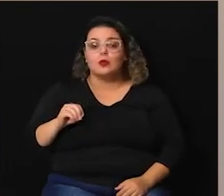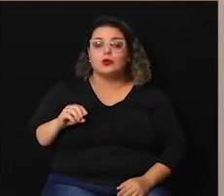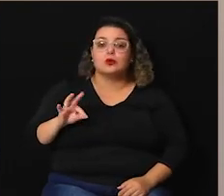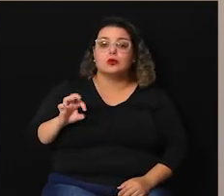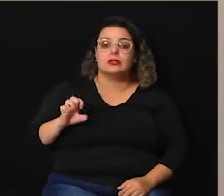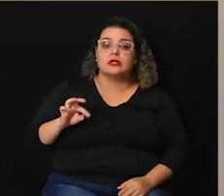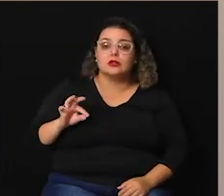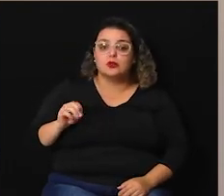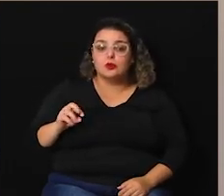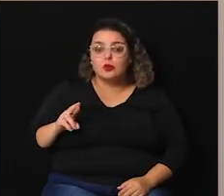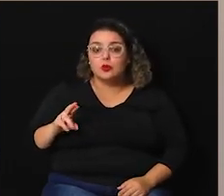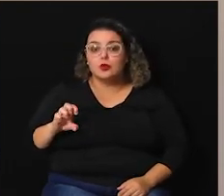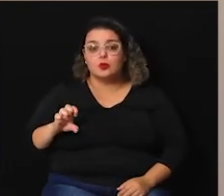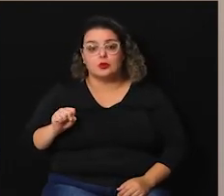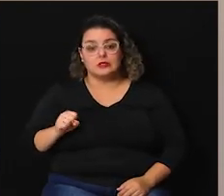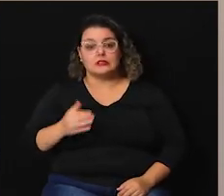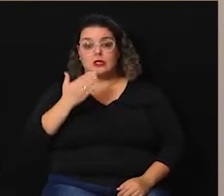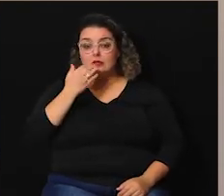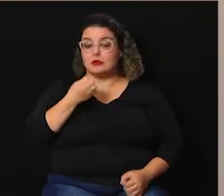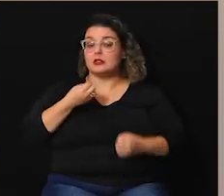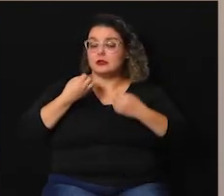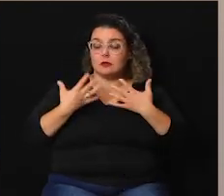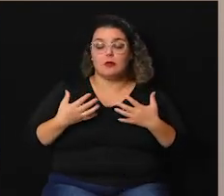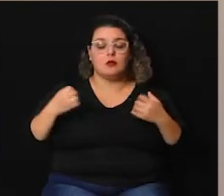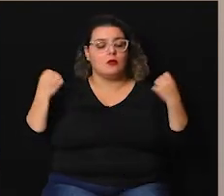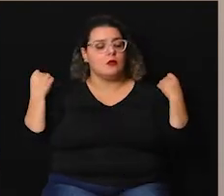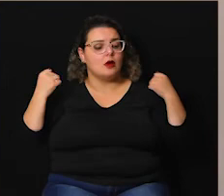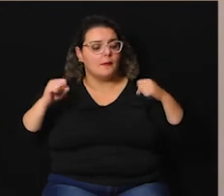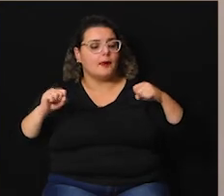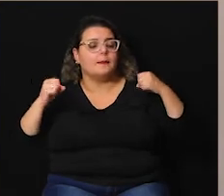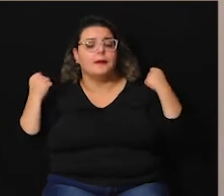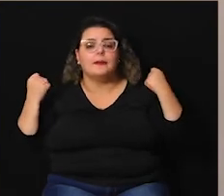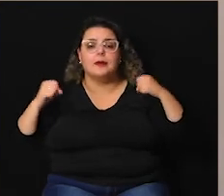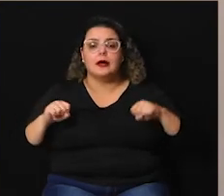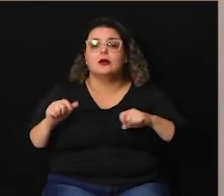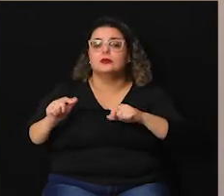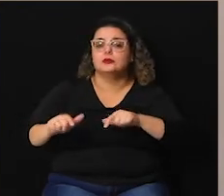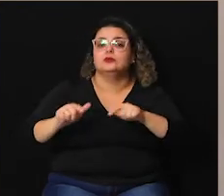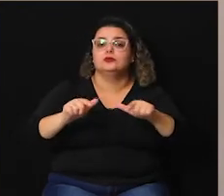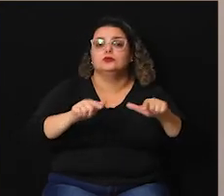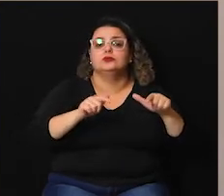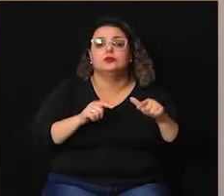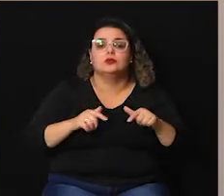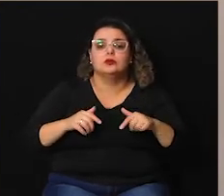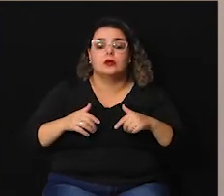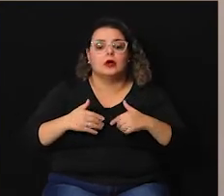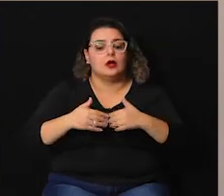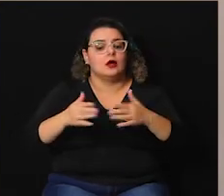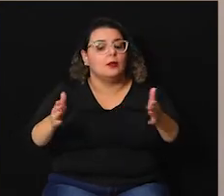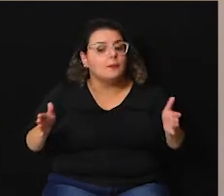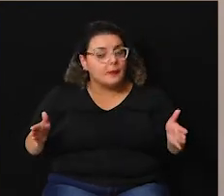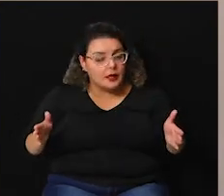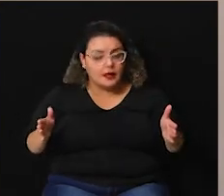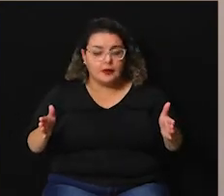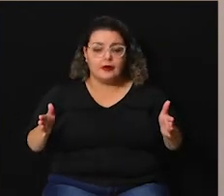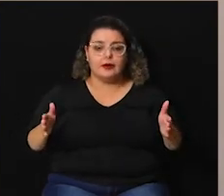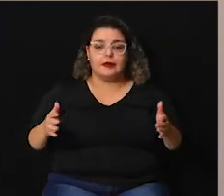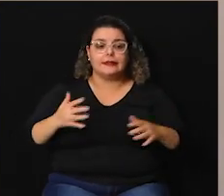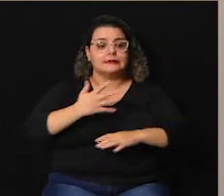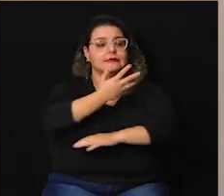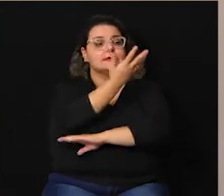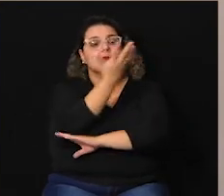alimentação, fazer a prática de atividades físicas, buscar ambientes em área aberta,